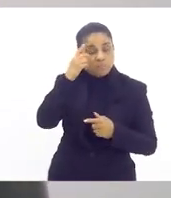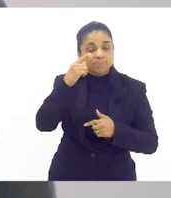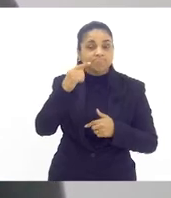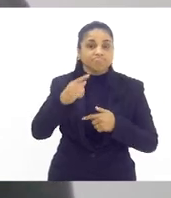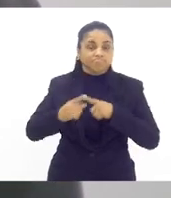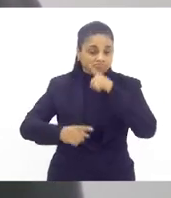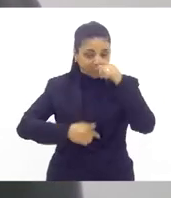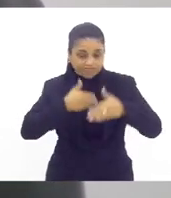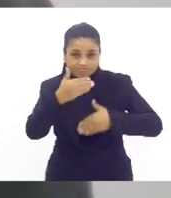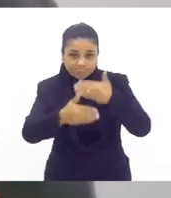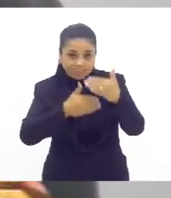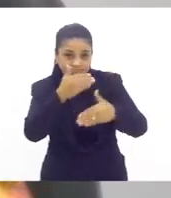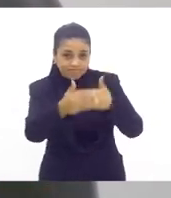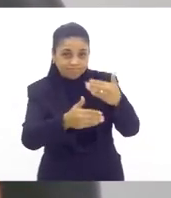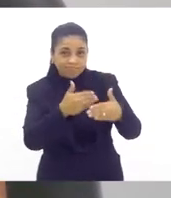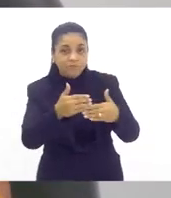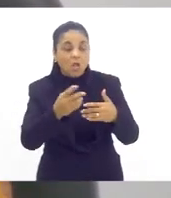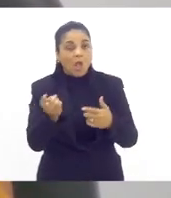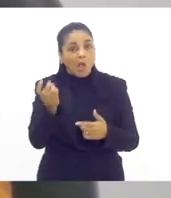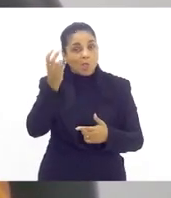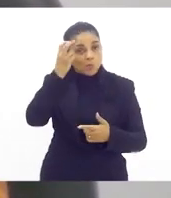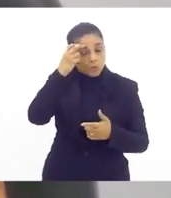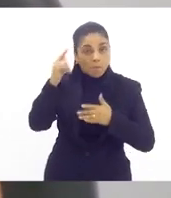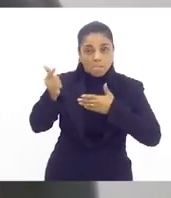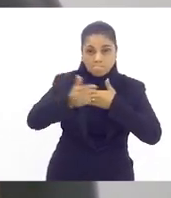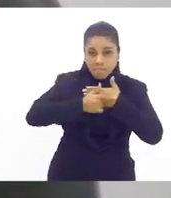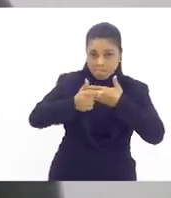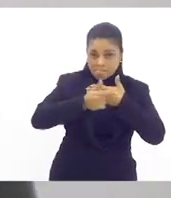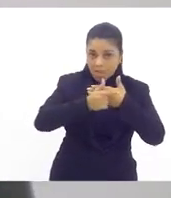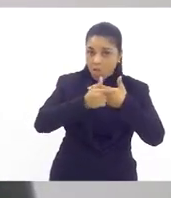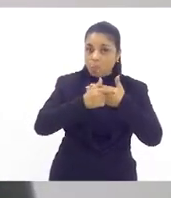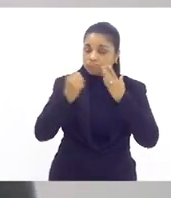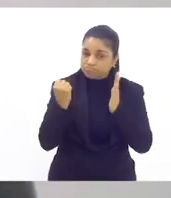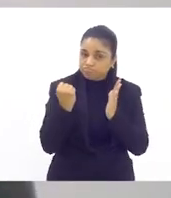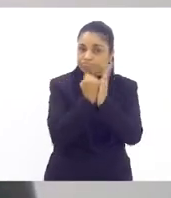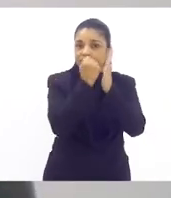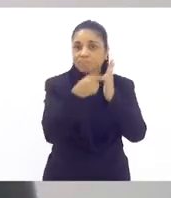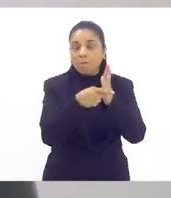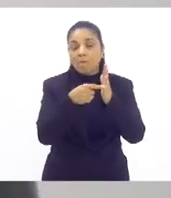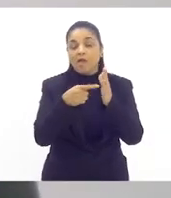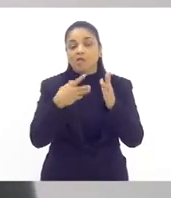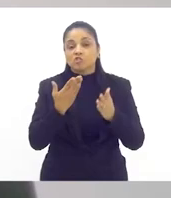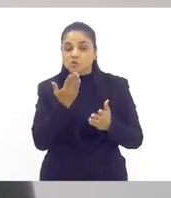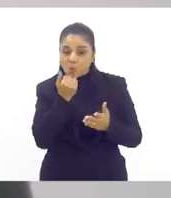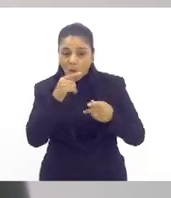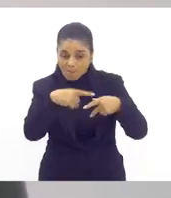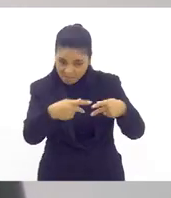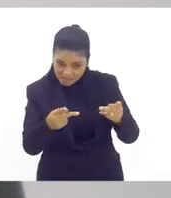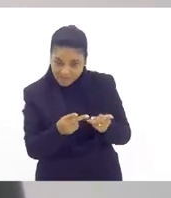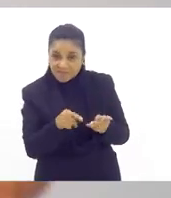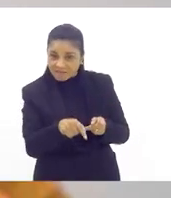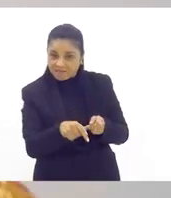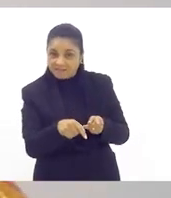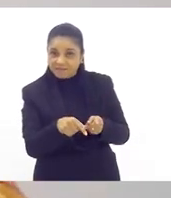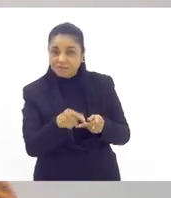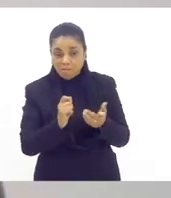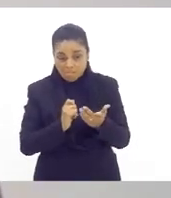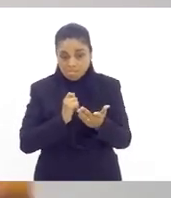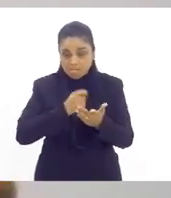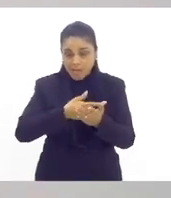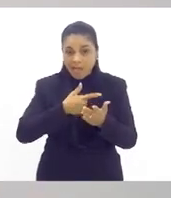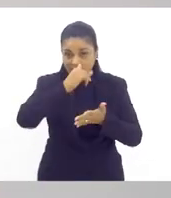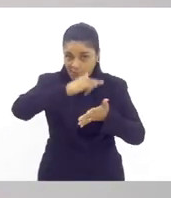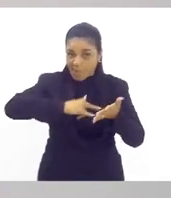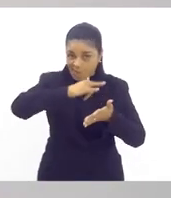acontecer porque a cultura compra um papel muito simbólico na vida da gente mas bota comida no prato fazer dor de Cultura paga boleto